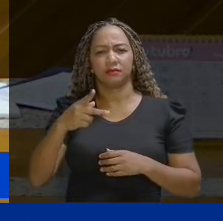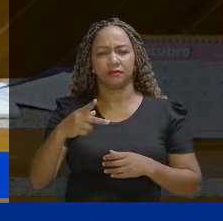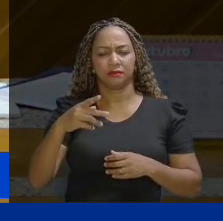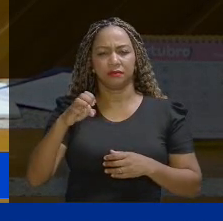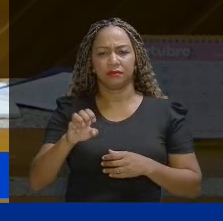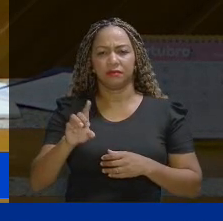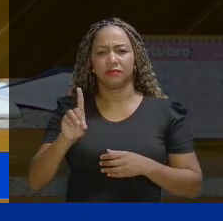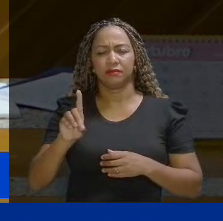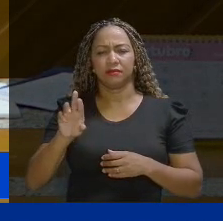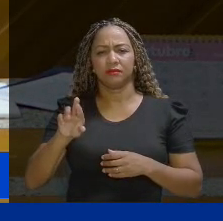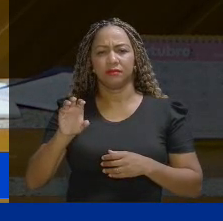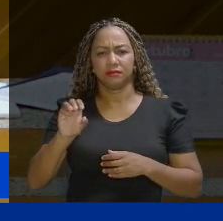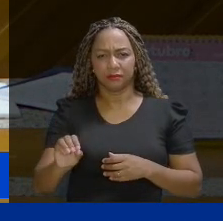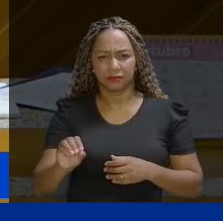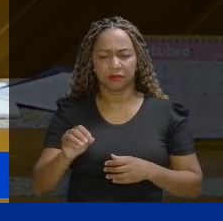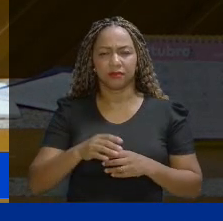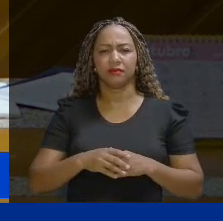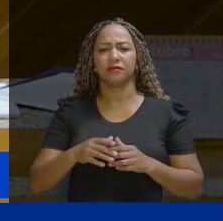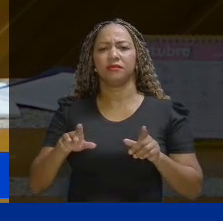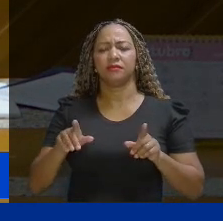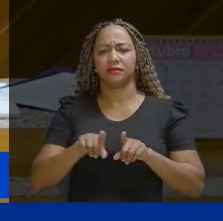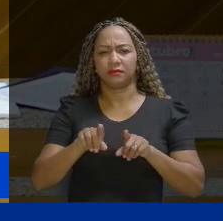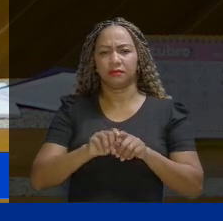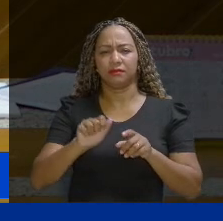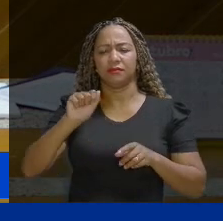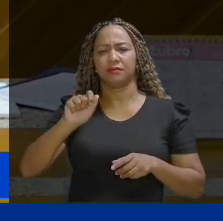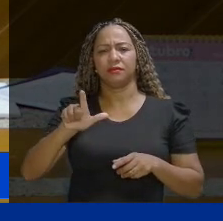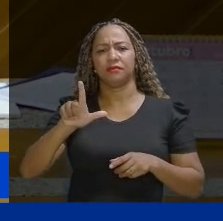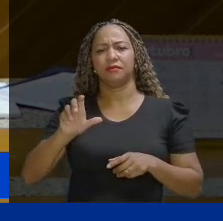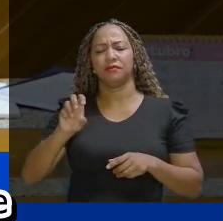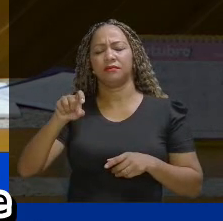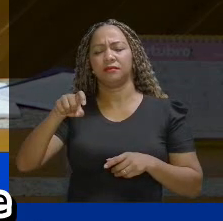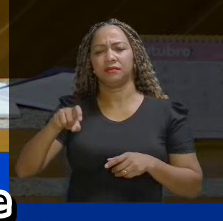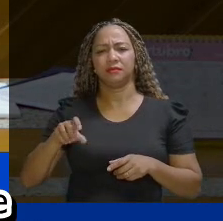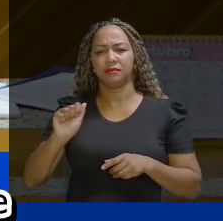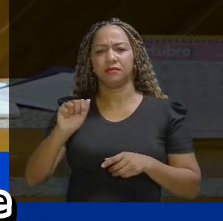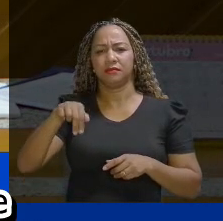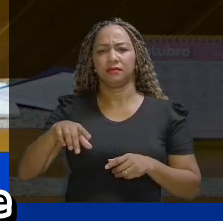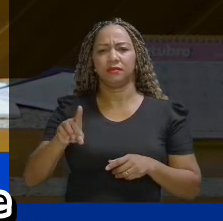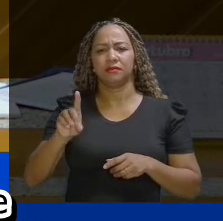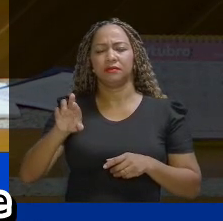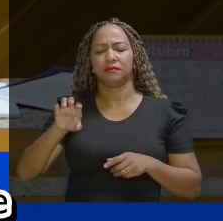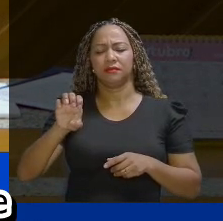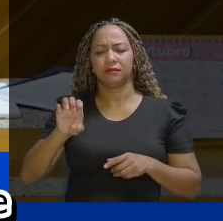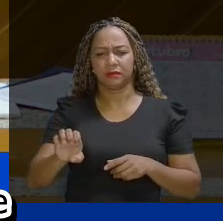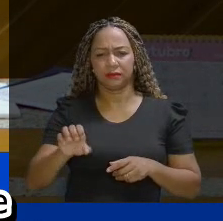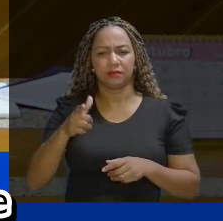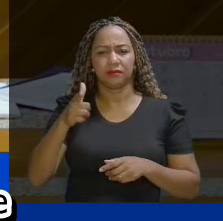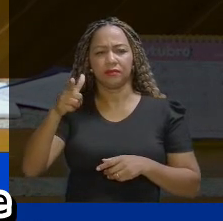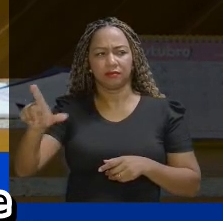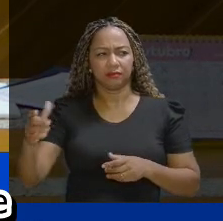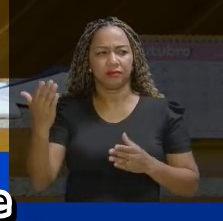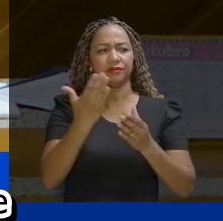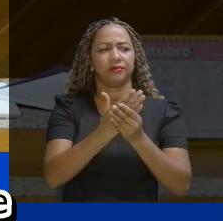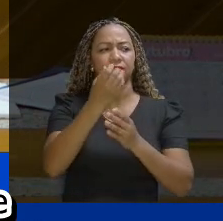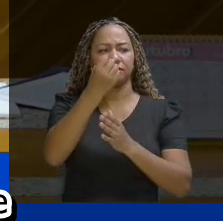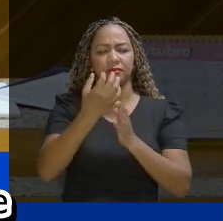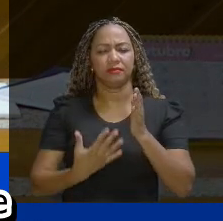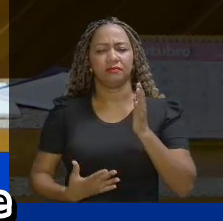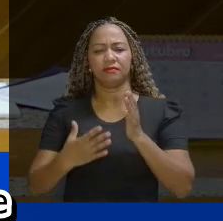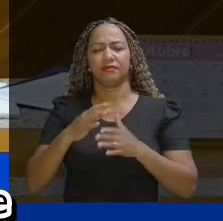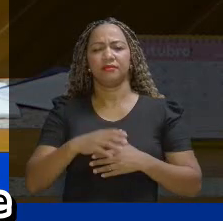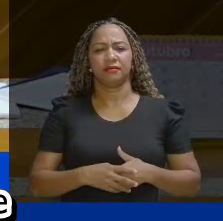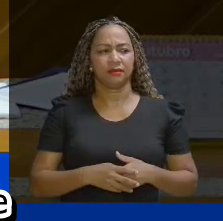Filé Lourenço da Costa Neto e Alexandre Ramos da Costa. O outro embargo de declaração na ação de impugnação de mandato eletivo número